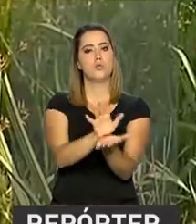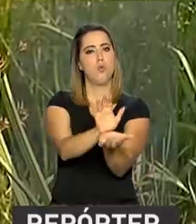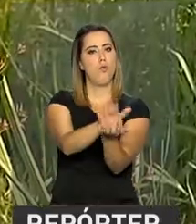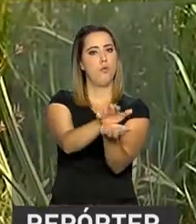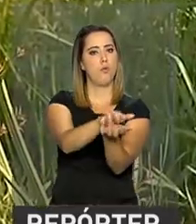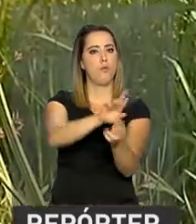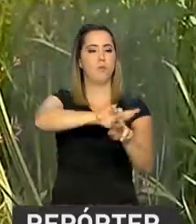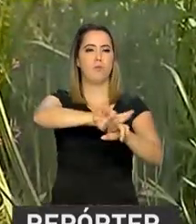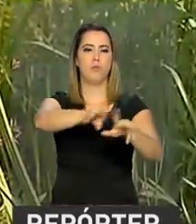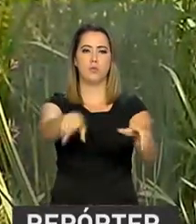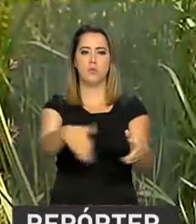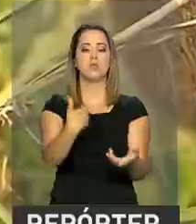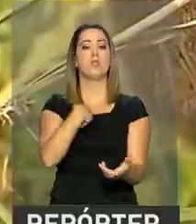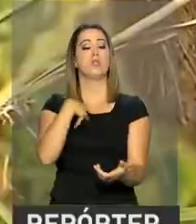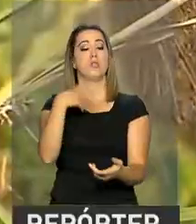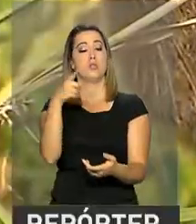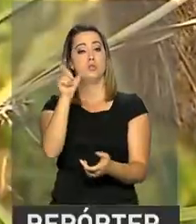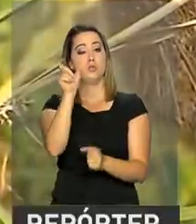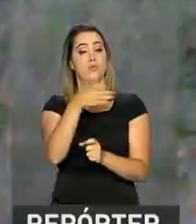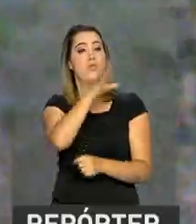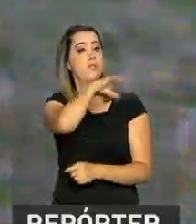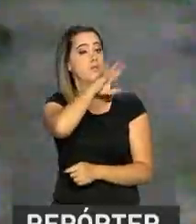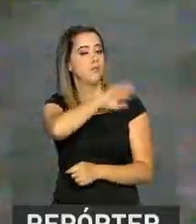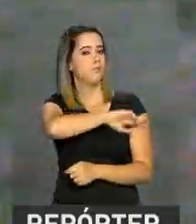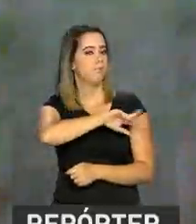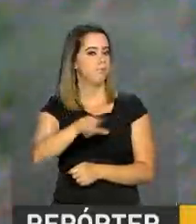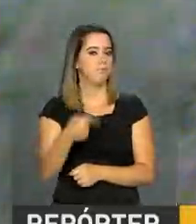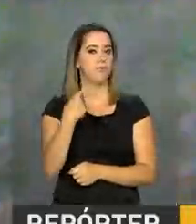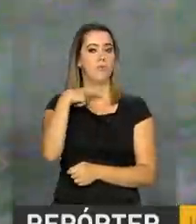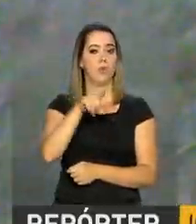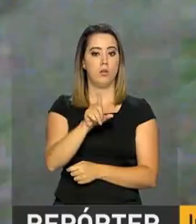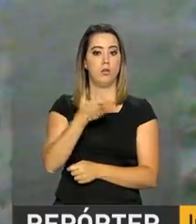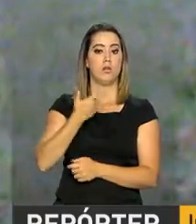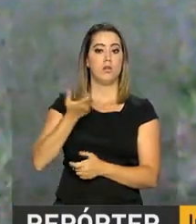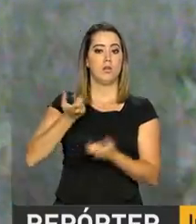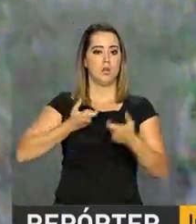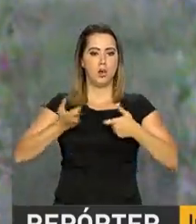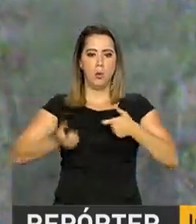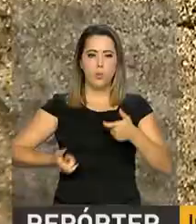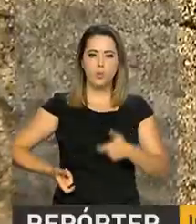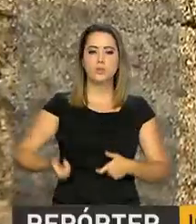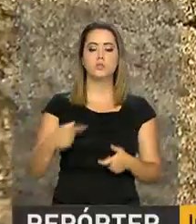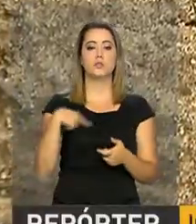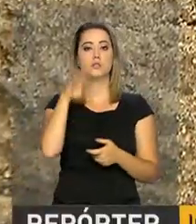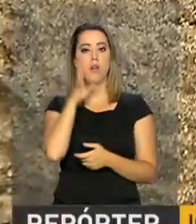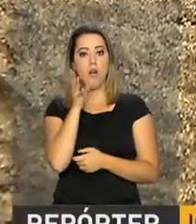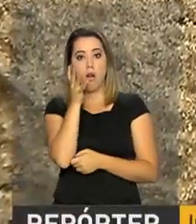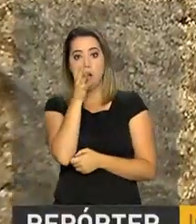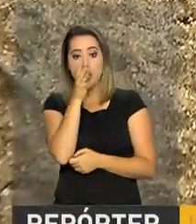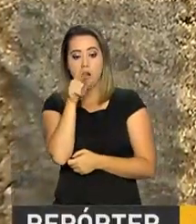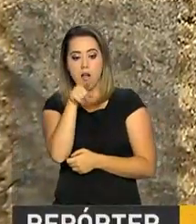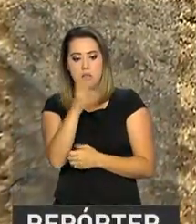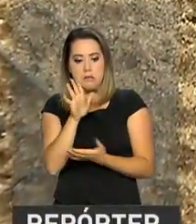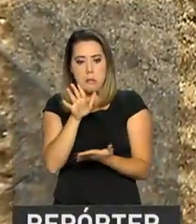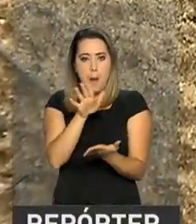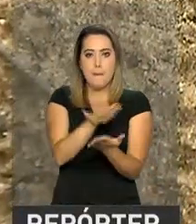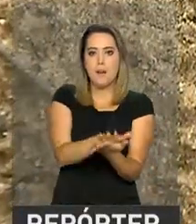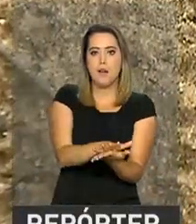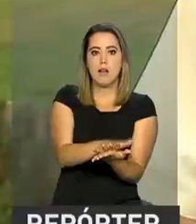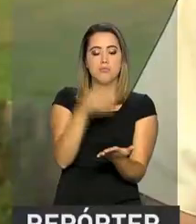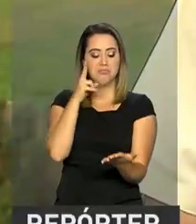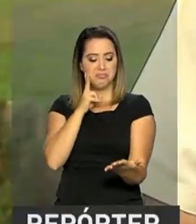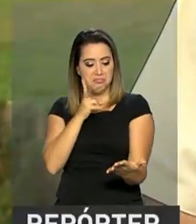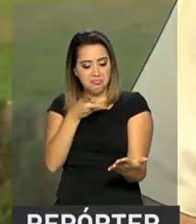pelo menos 120 mamíferos destaque para a onça pintada que impressiona nem que seja só pelo rastro que